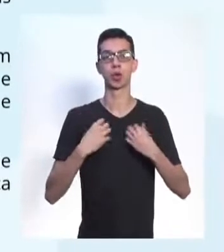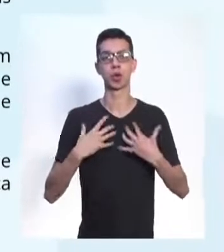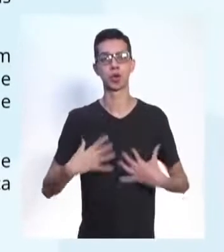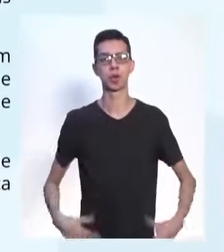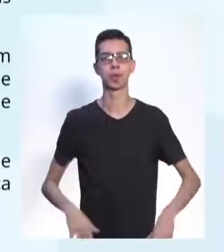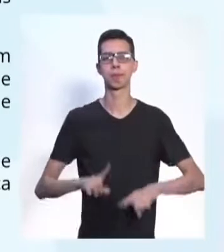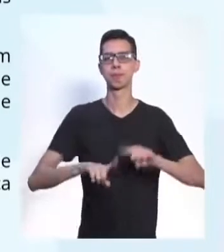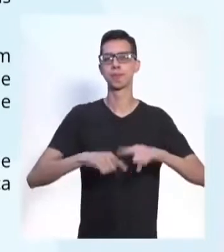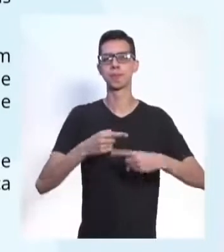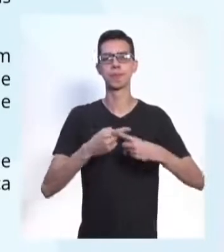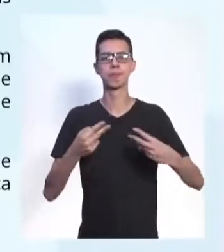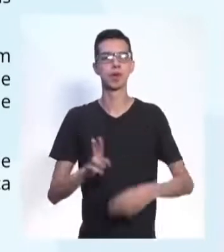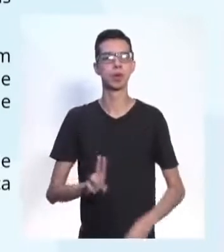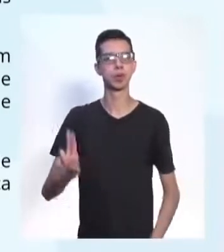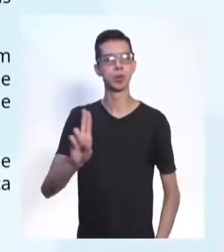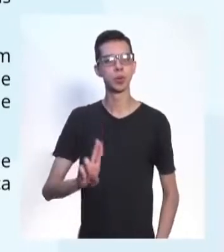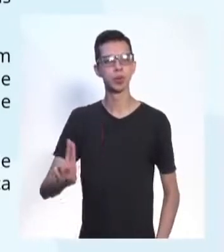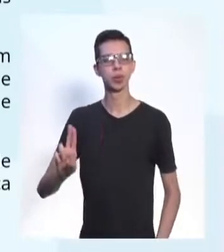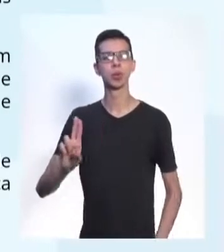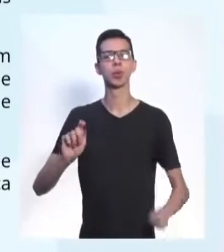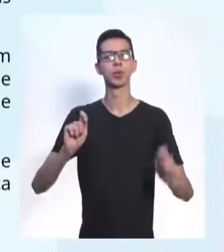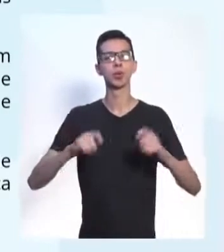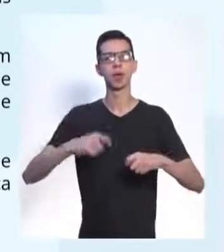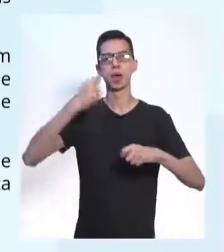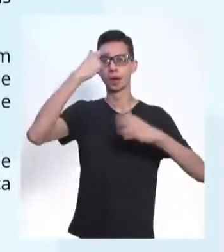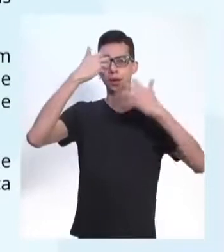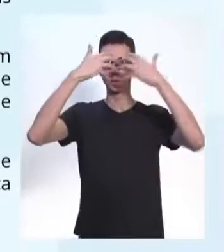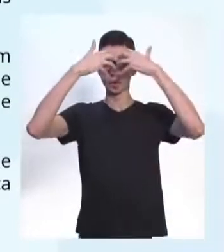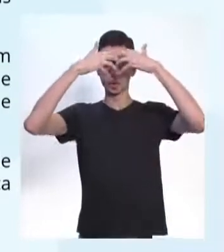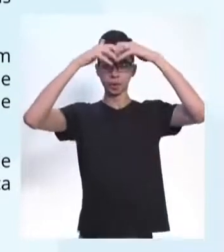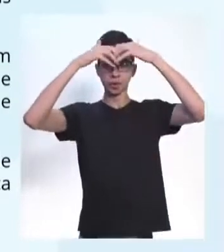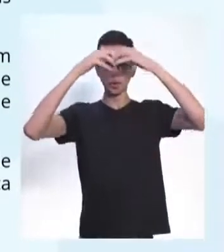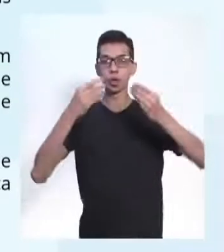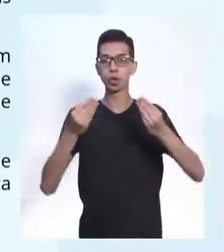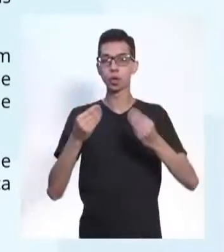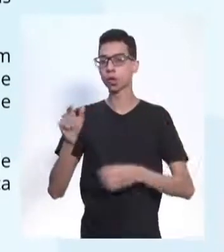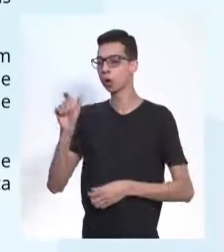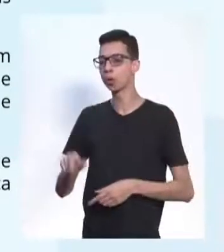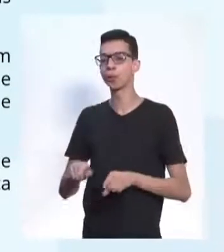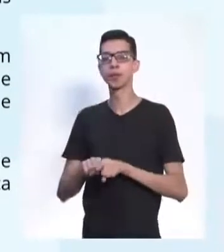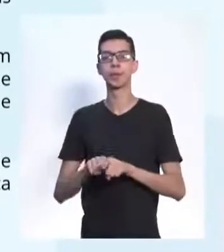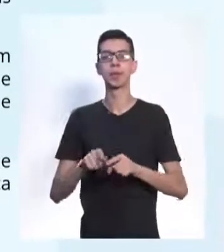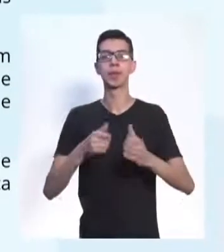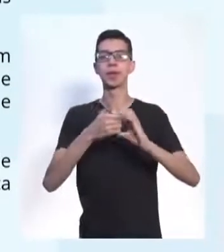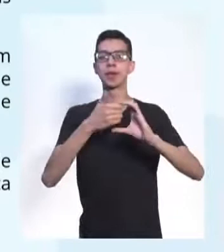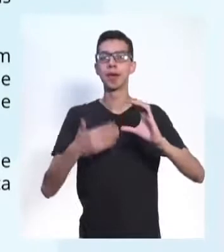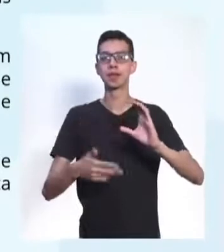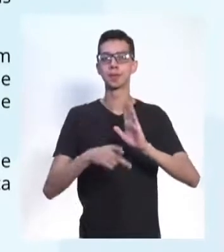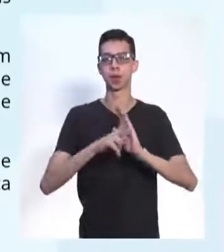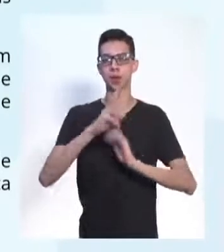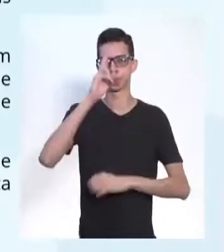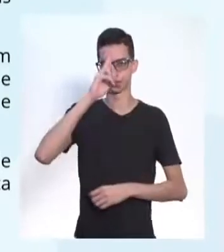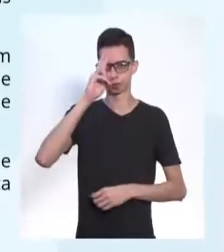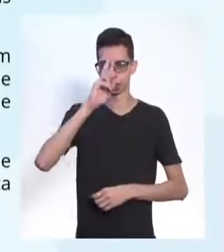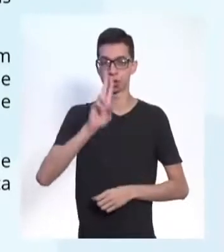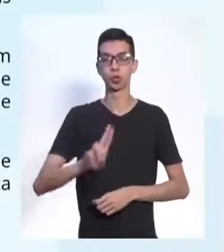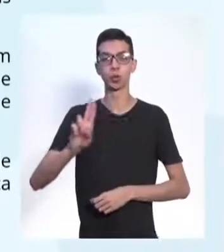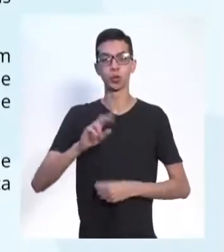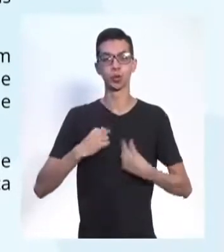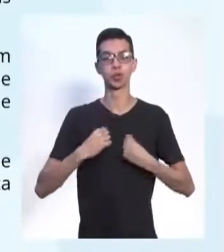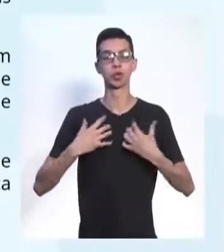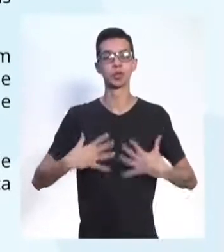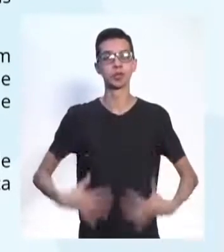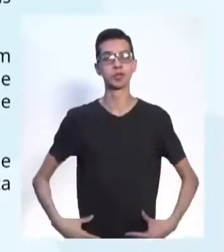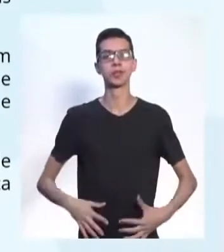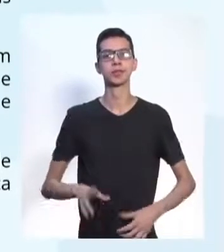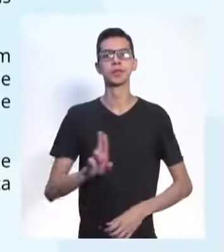dar ideia do qual será o personagem e demonstra características da história. Os figurinos e acessórios utilizados devem ser pensados de